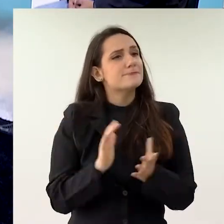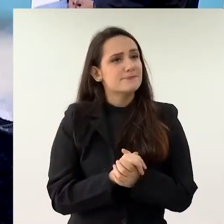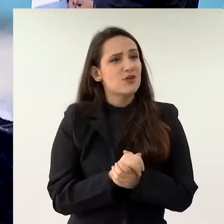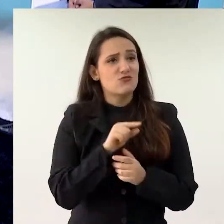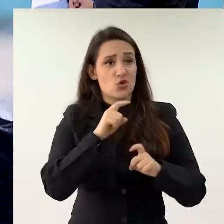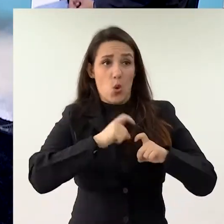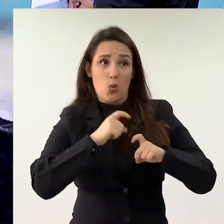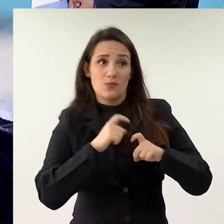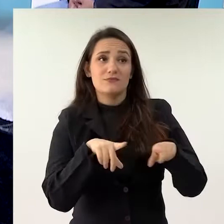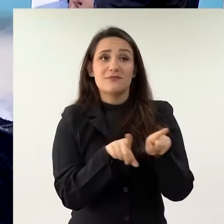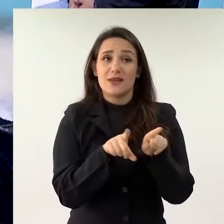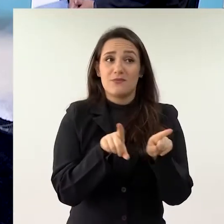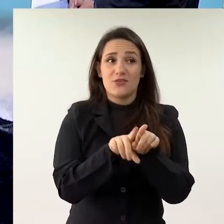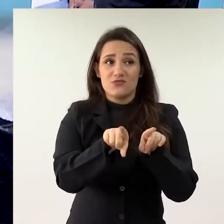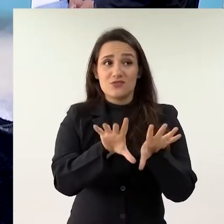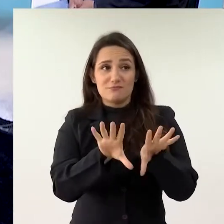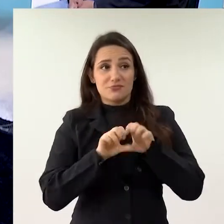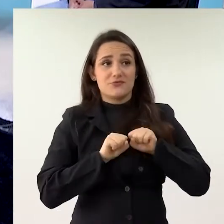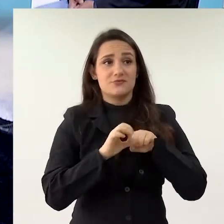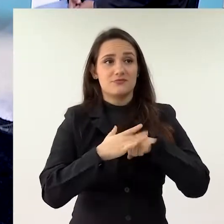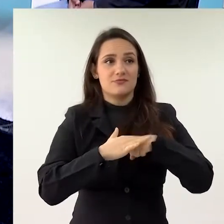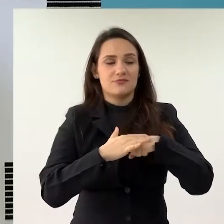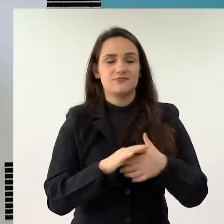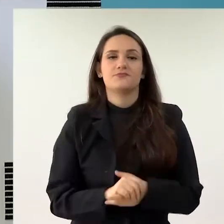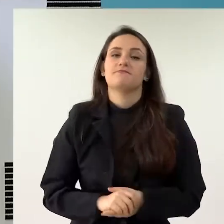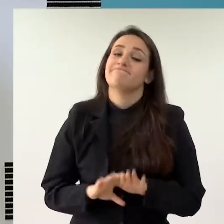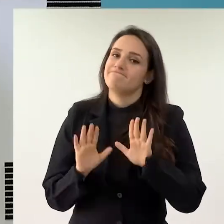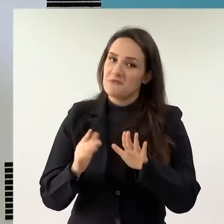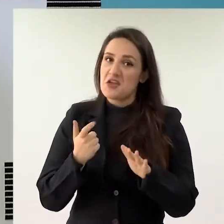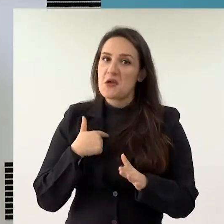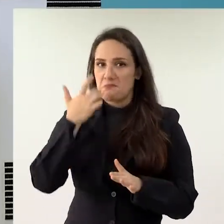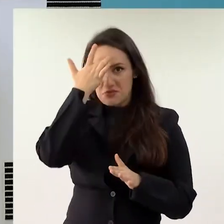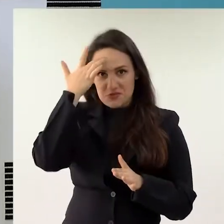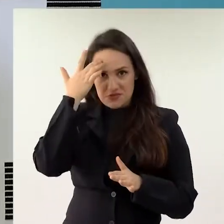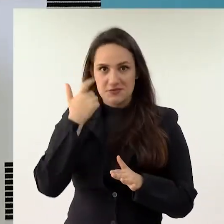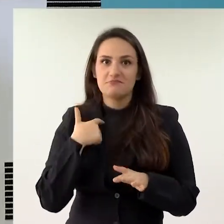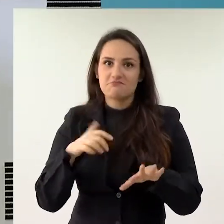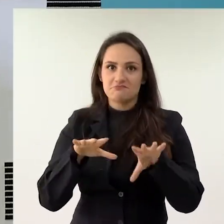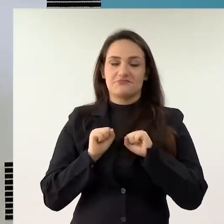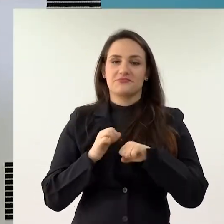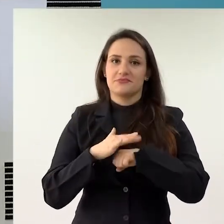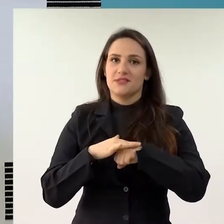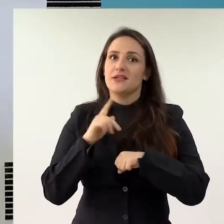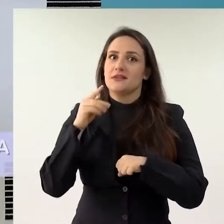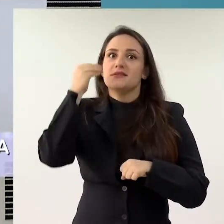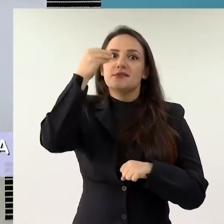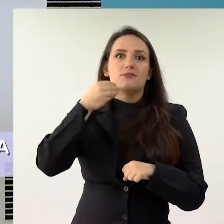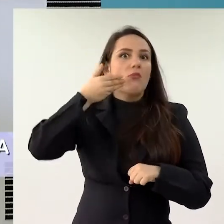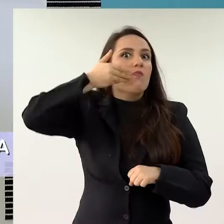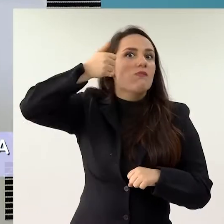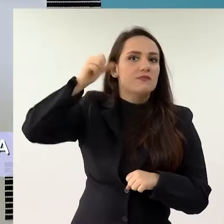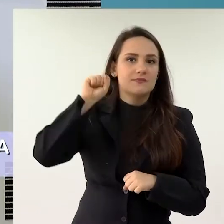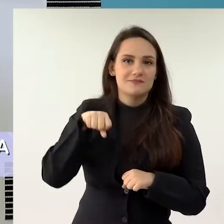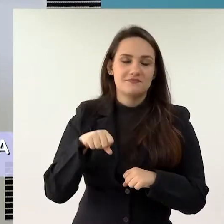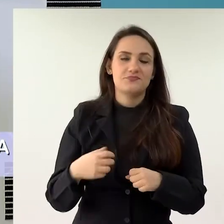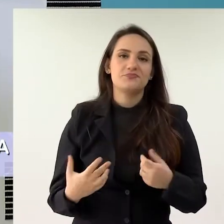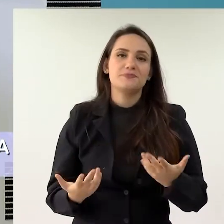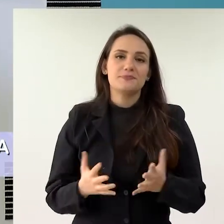médico e como paciente também. Pois é, eu, como paciente, né, foi realmente uma experiência, né? Foi uma